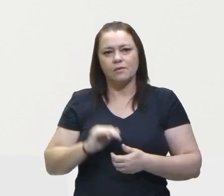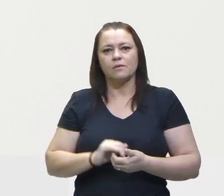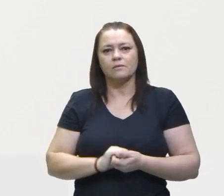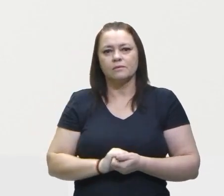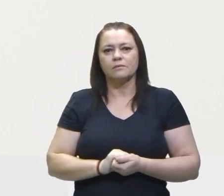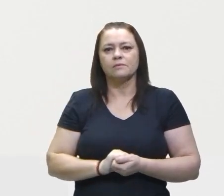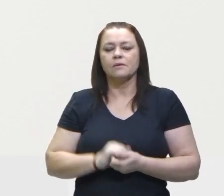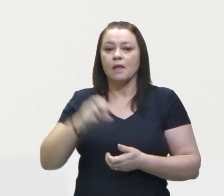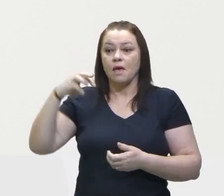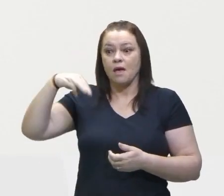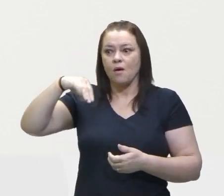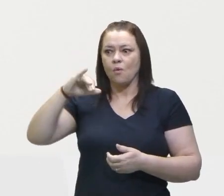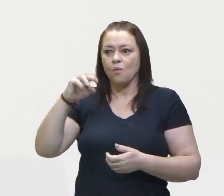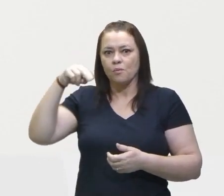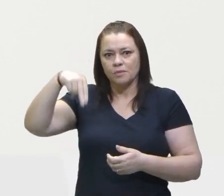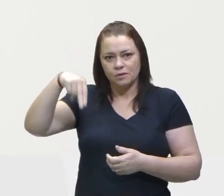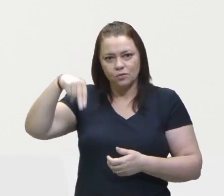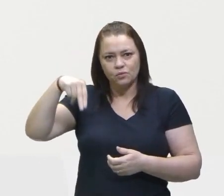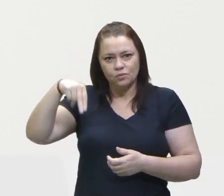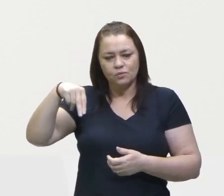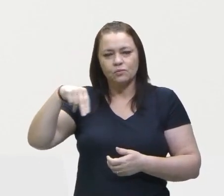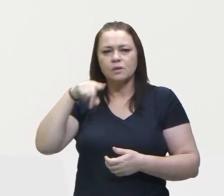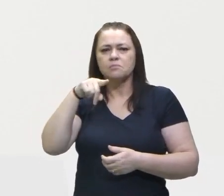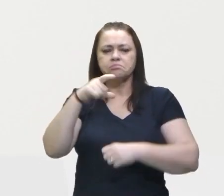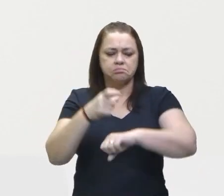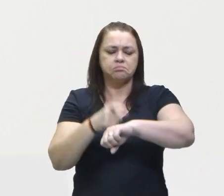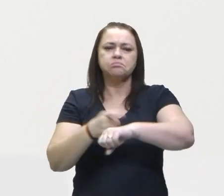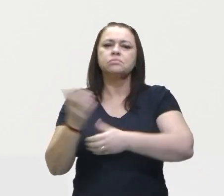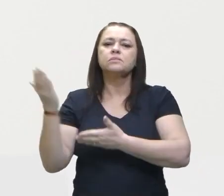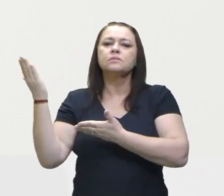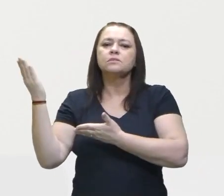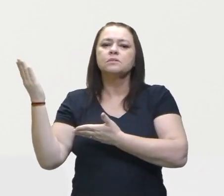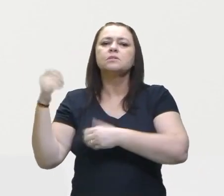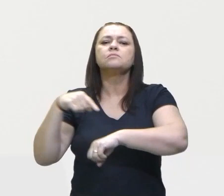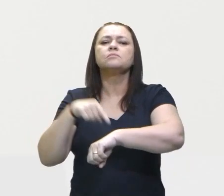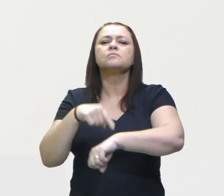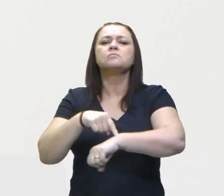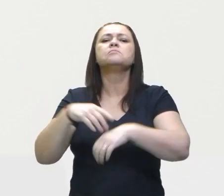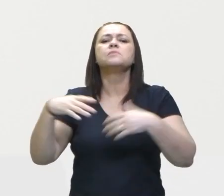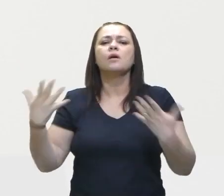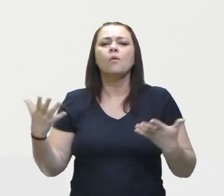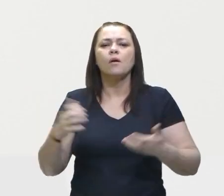é o menor. Então, nesse relógio aí, que hora está marcando?